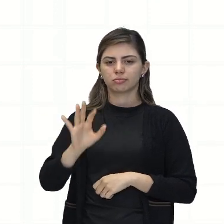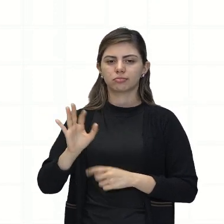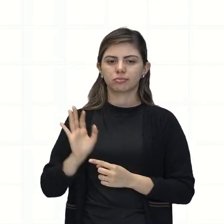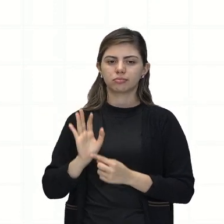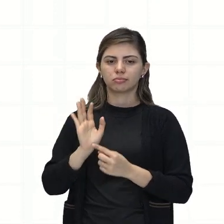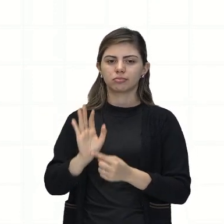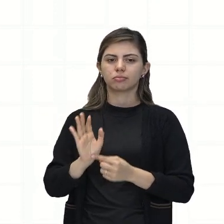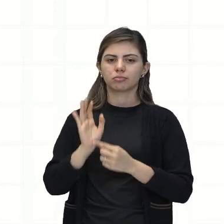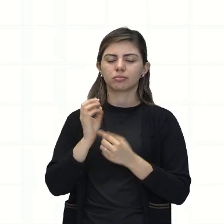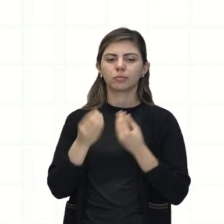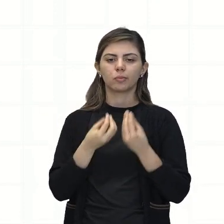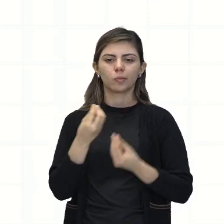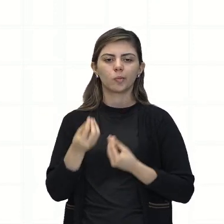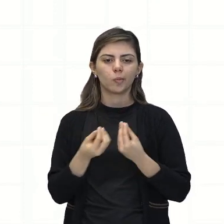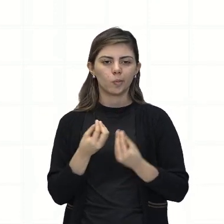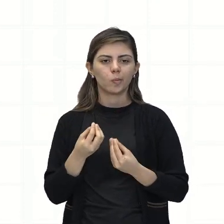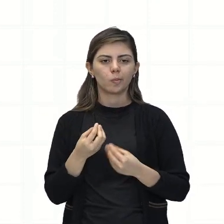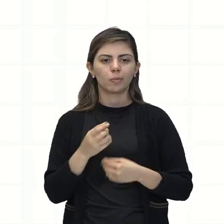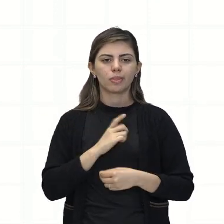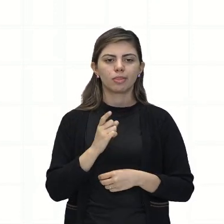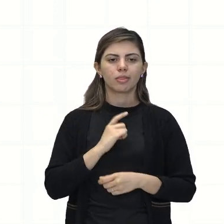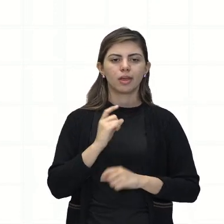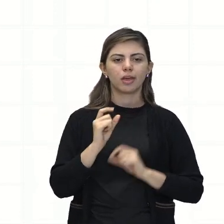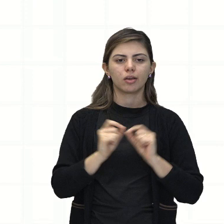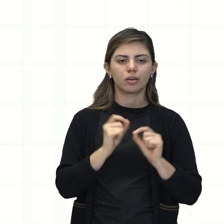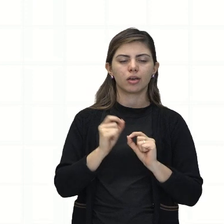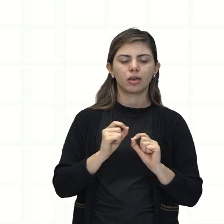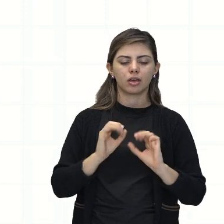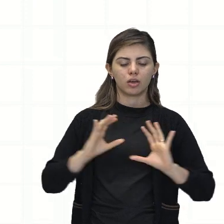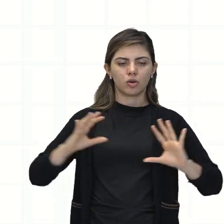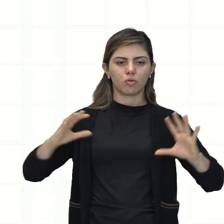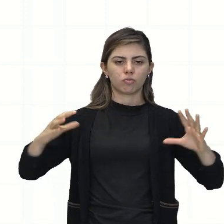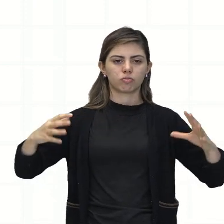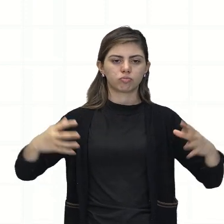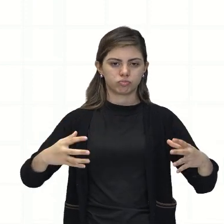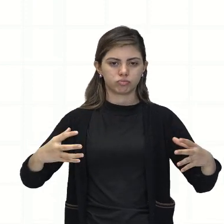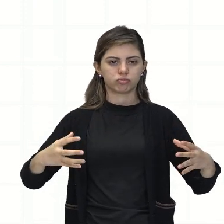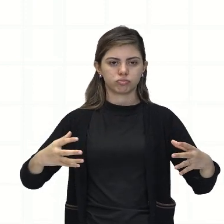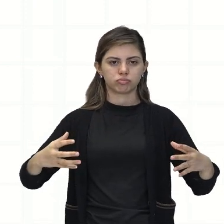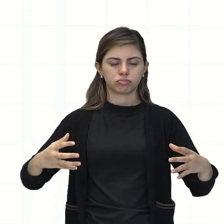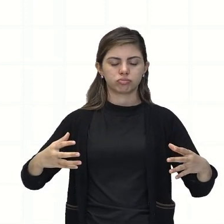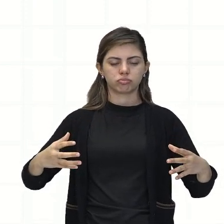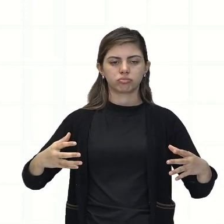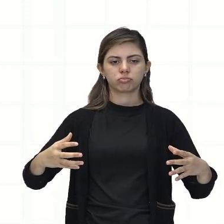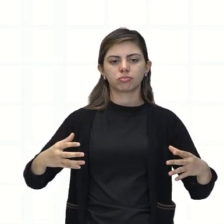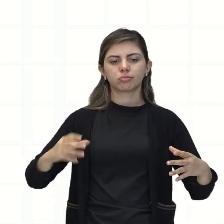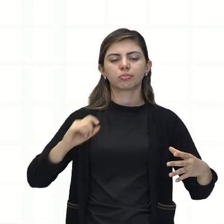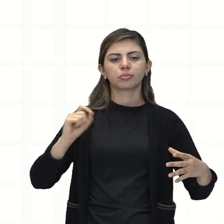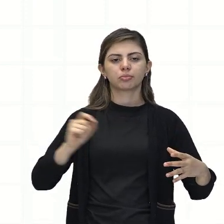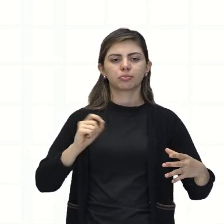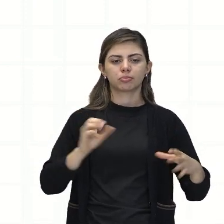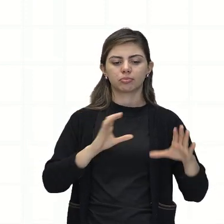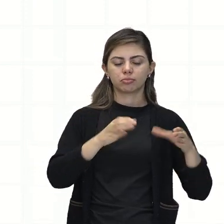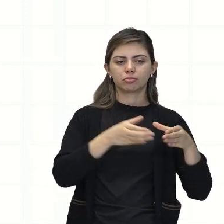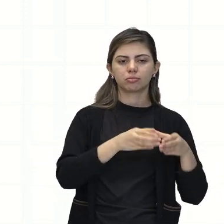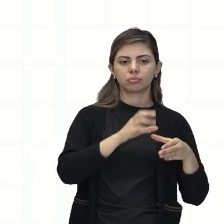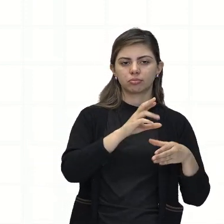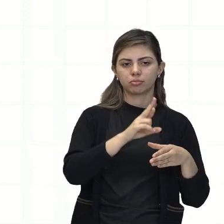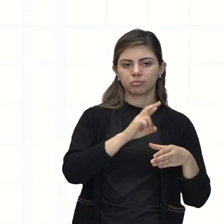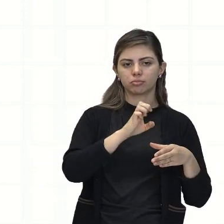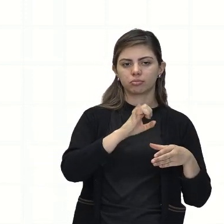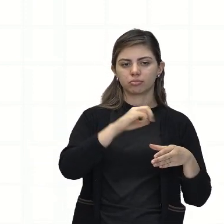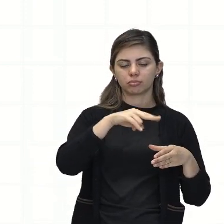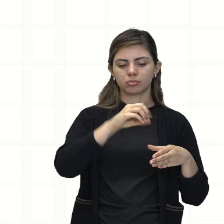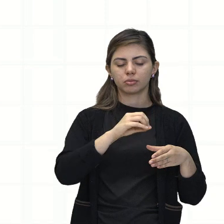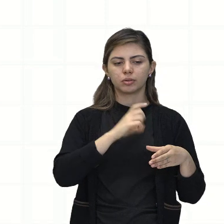as categorias de reino ela é mais abrangente, então ela possui seres vivos